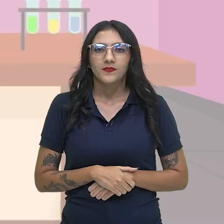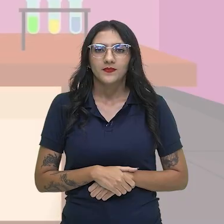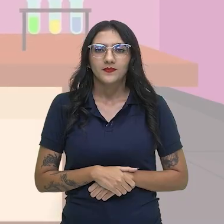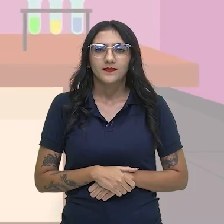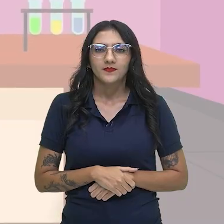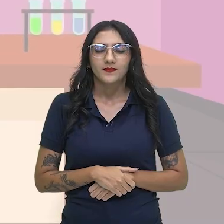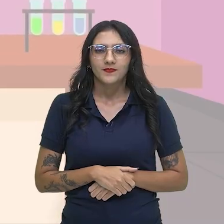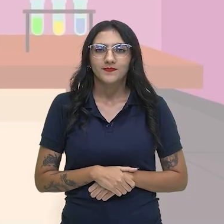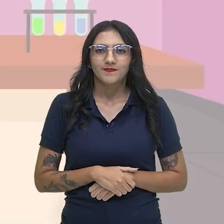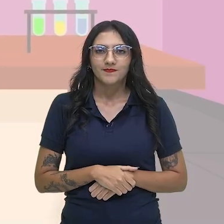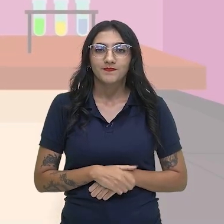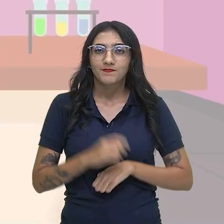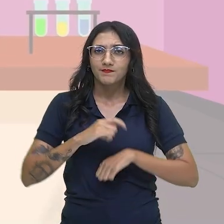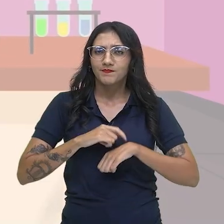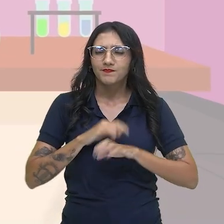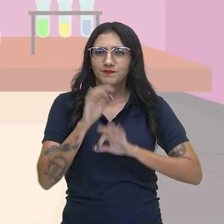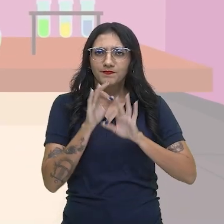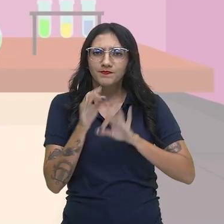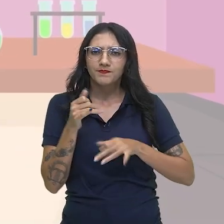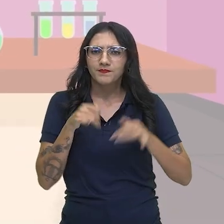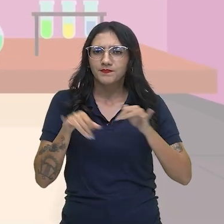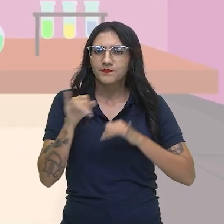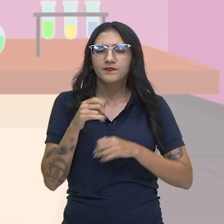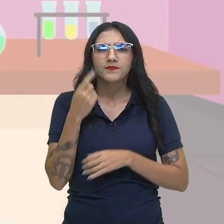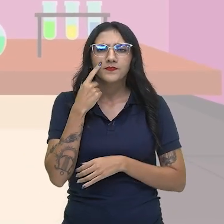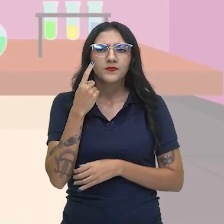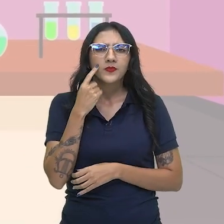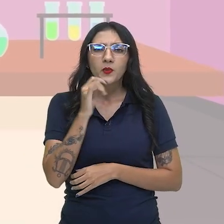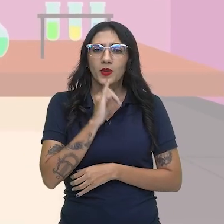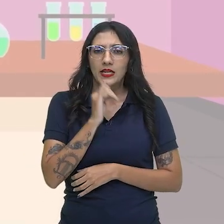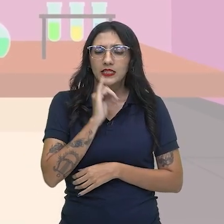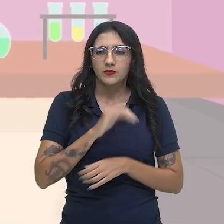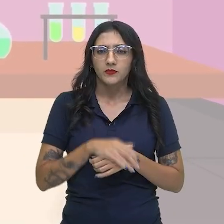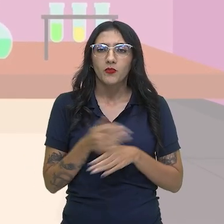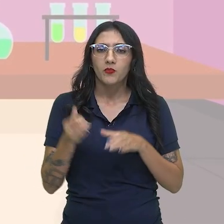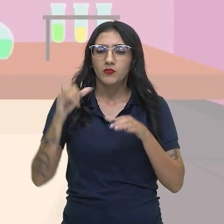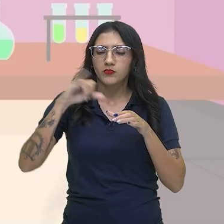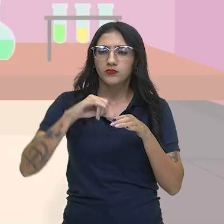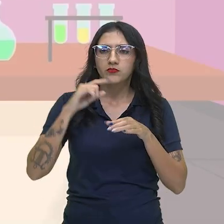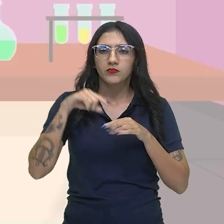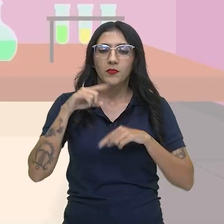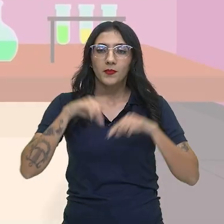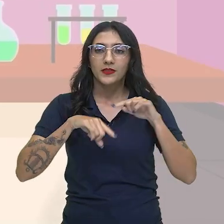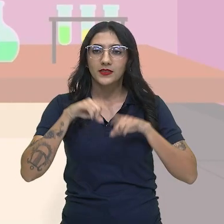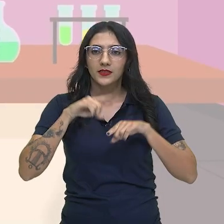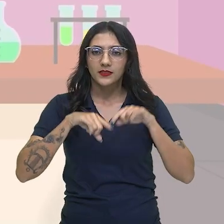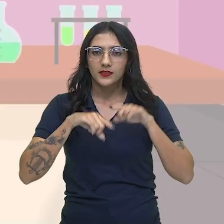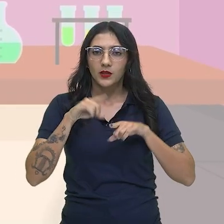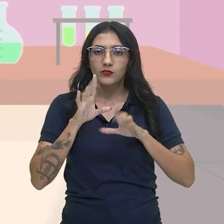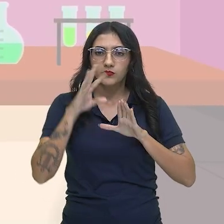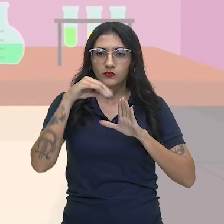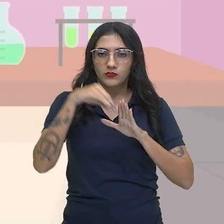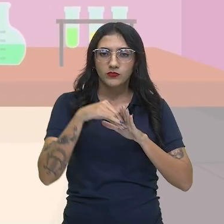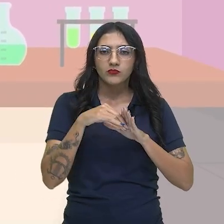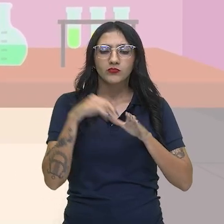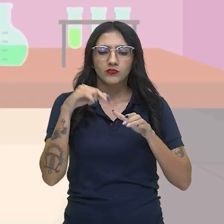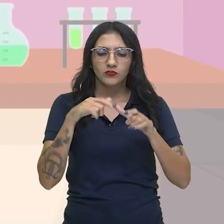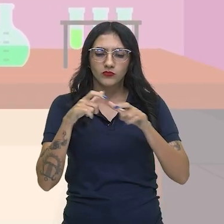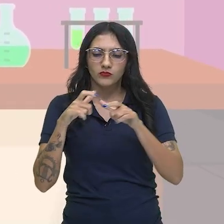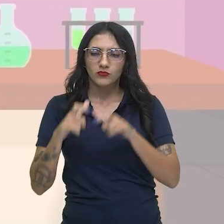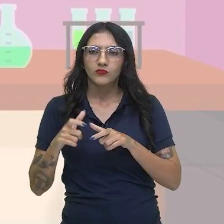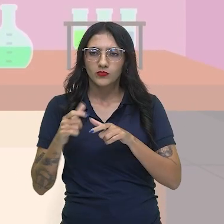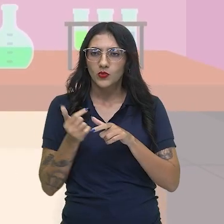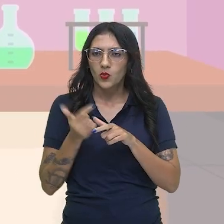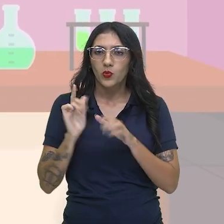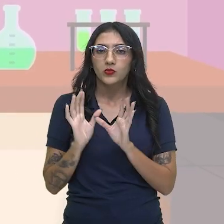Hora do experimento! Vejamos um exemplo. Vou adicionar um pedaço de cobre metálico a uma solução de nitrato de